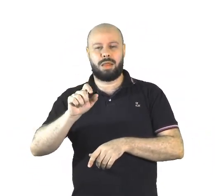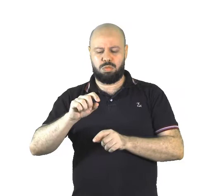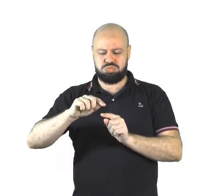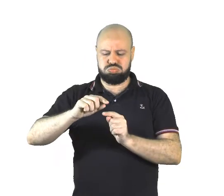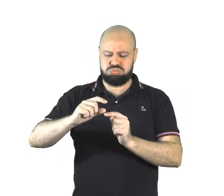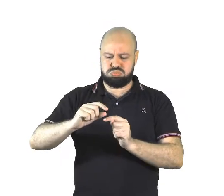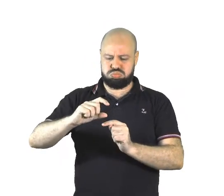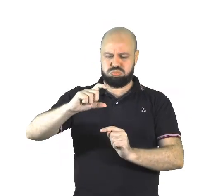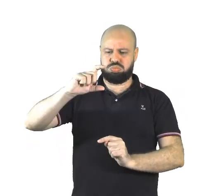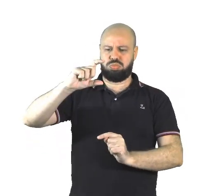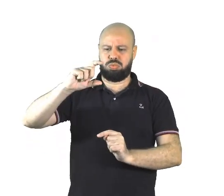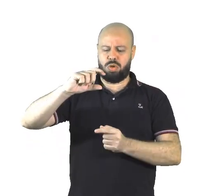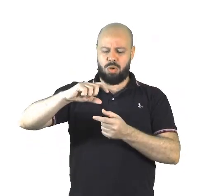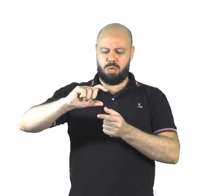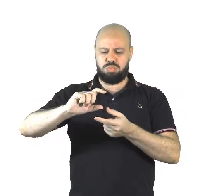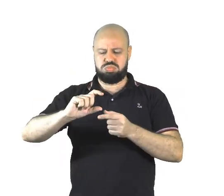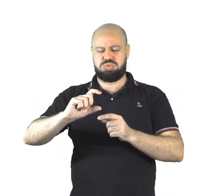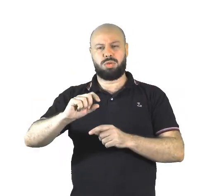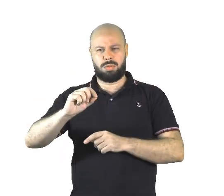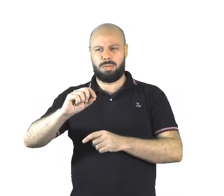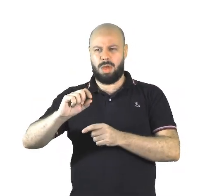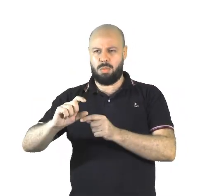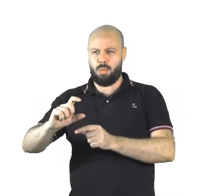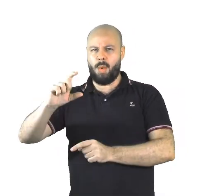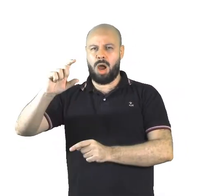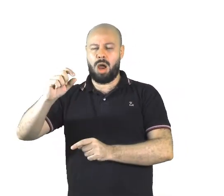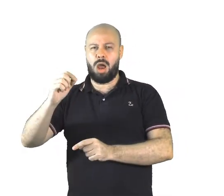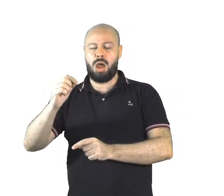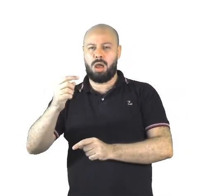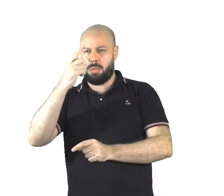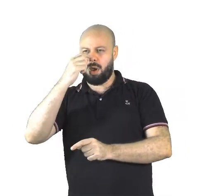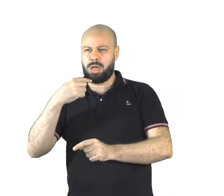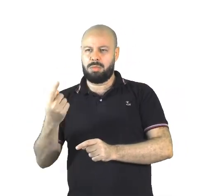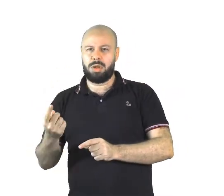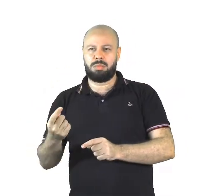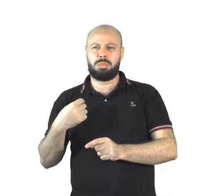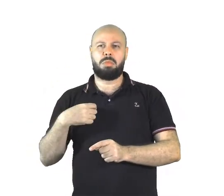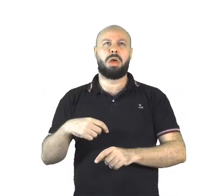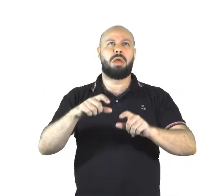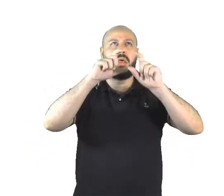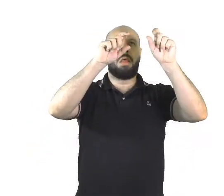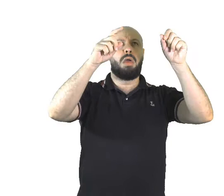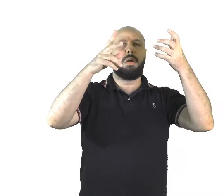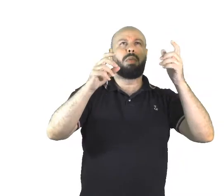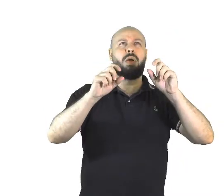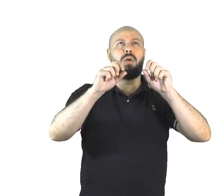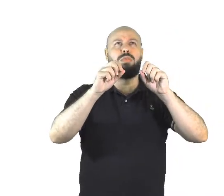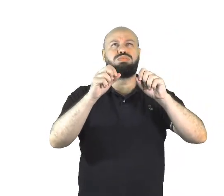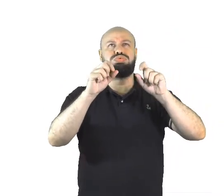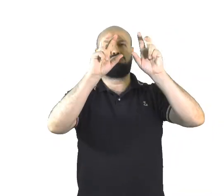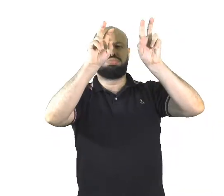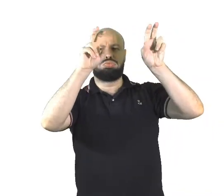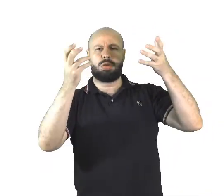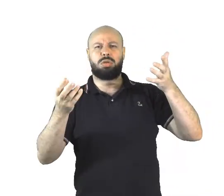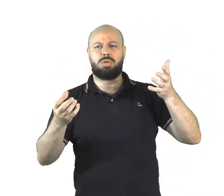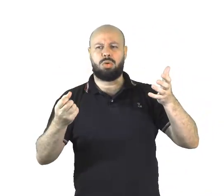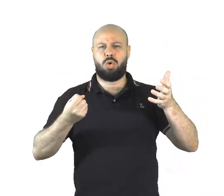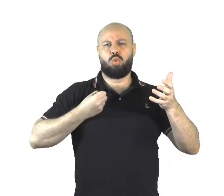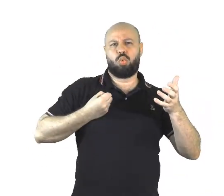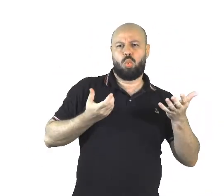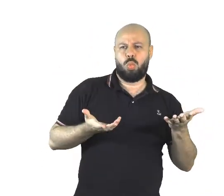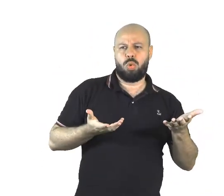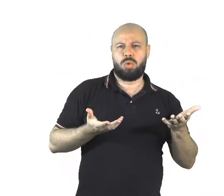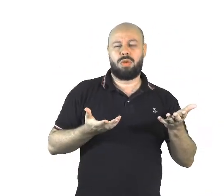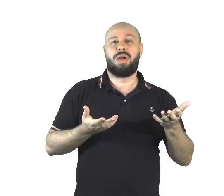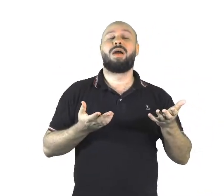de amarelo, né? E tem a linguagem verbal, que tem aí o título, os números, né? Então, o gráfico é